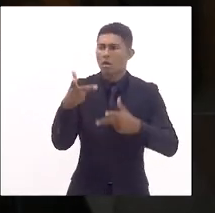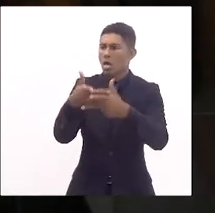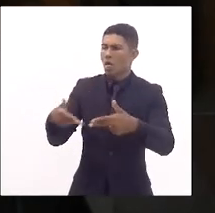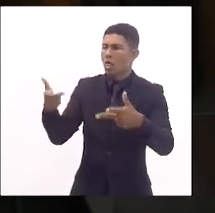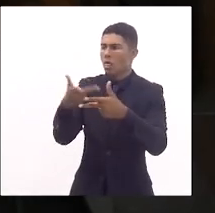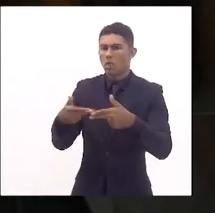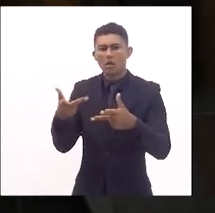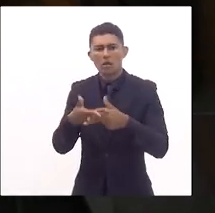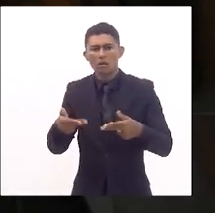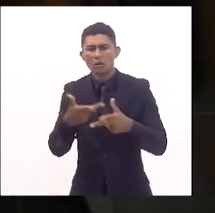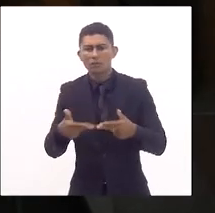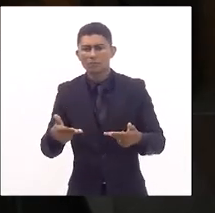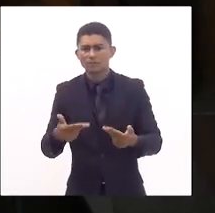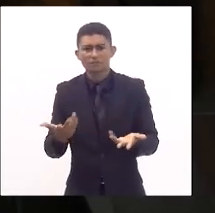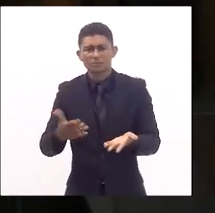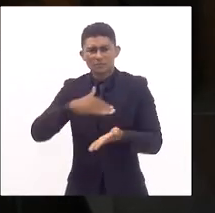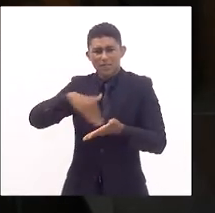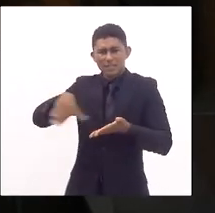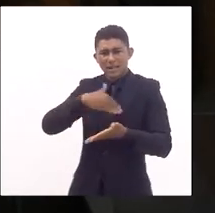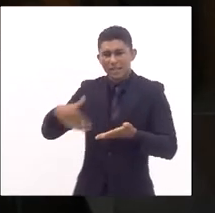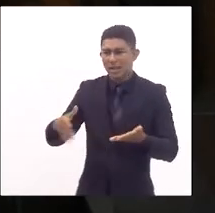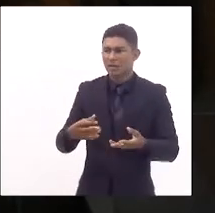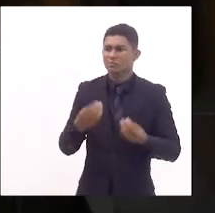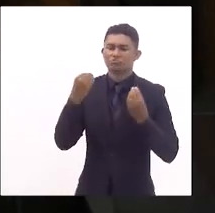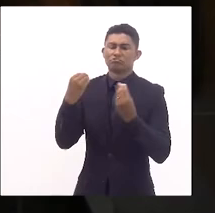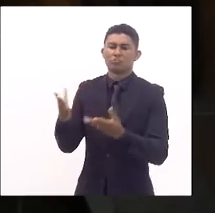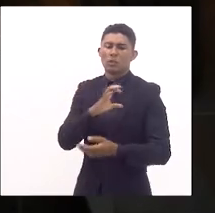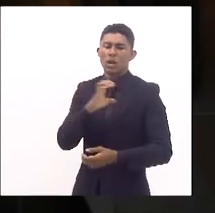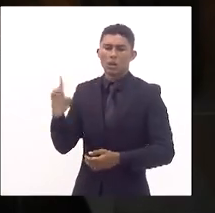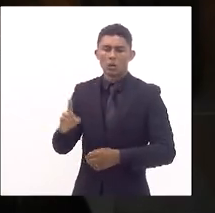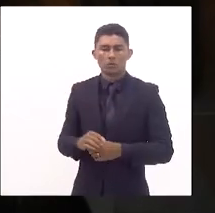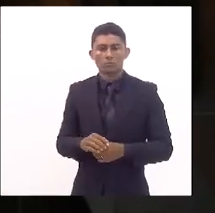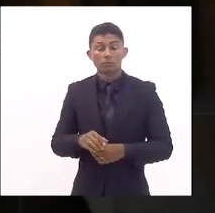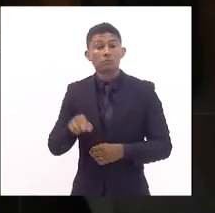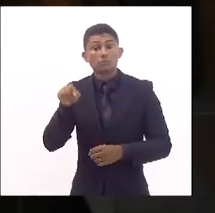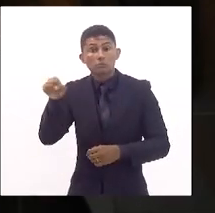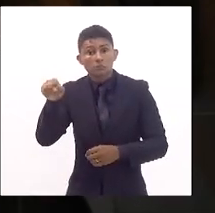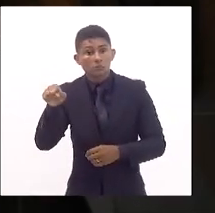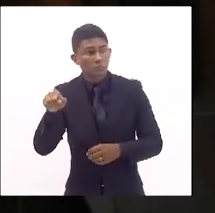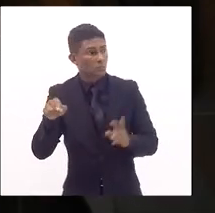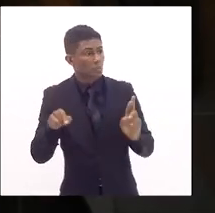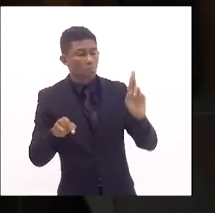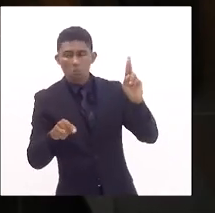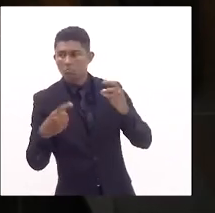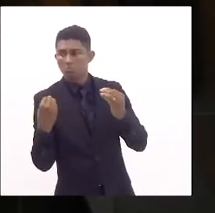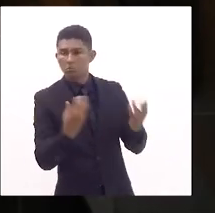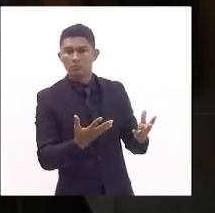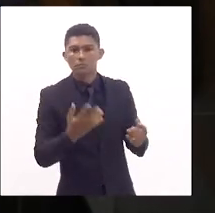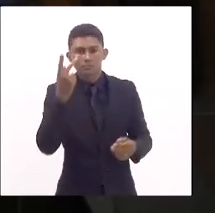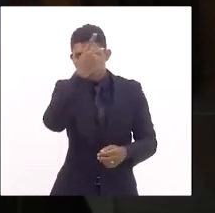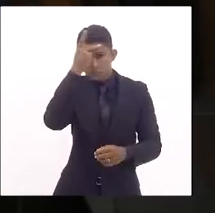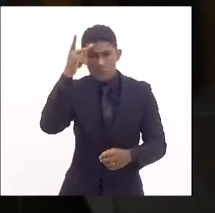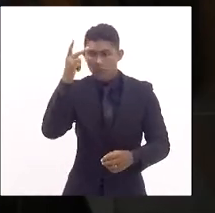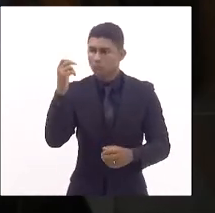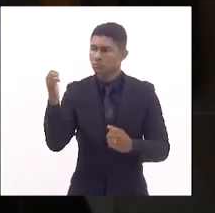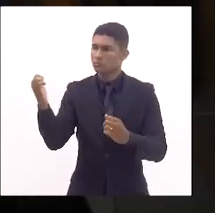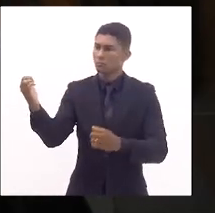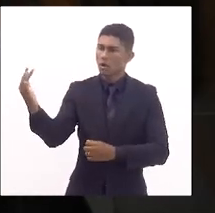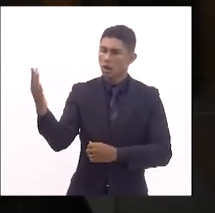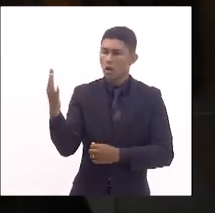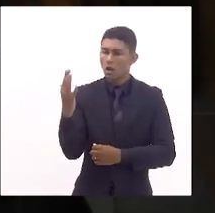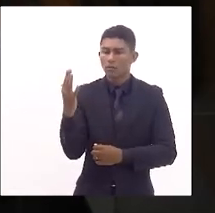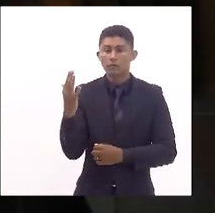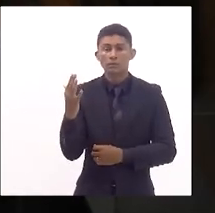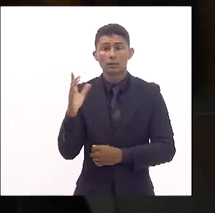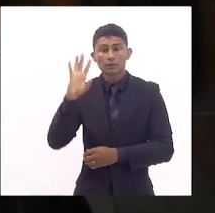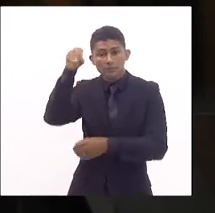da Secretária do Coordenador do administrador surgiu tanta gente comer a presença quando eu entrei na unidade eu